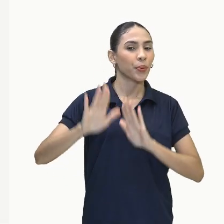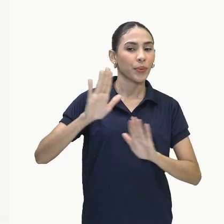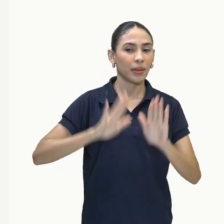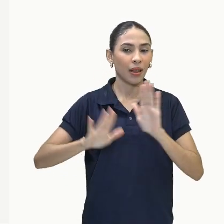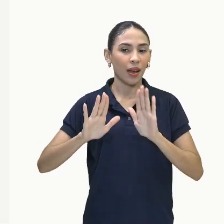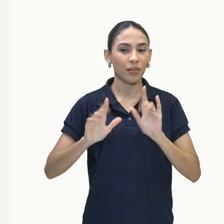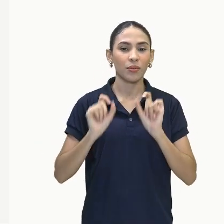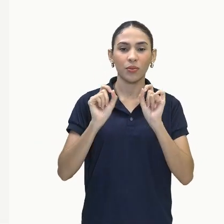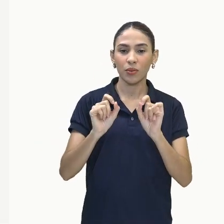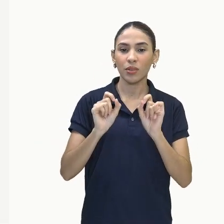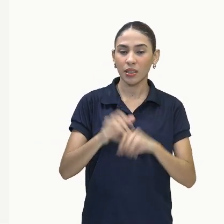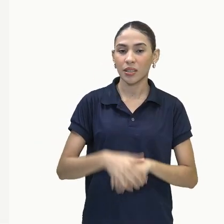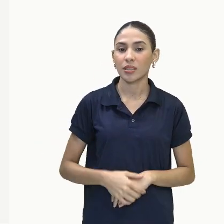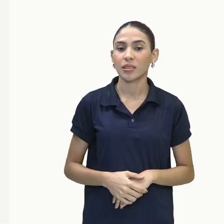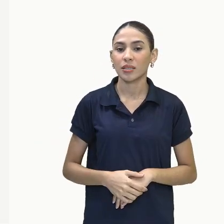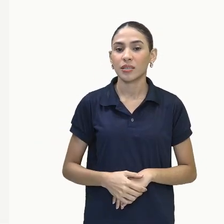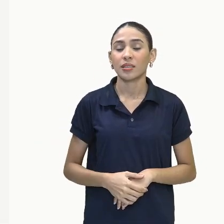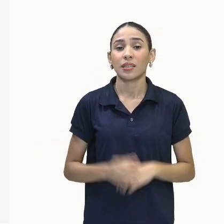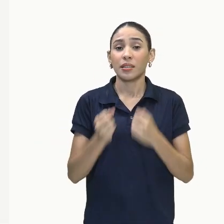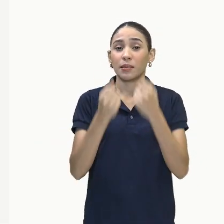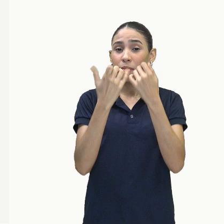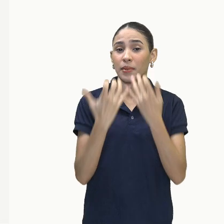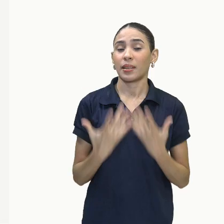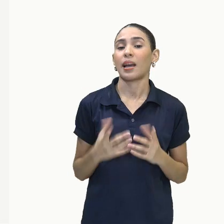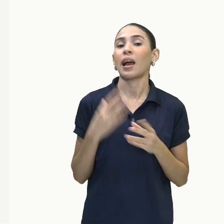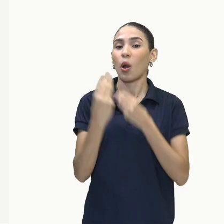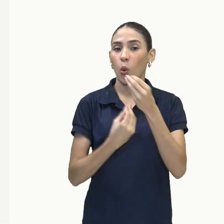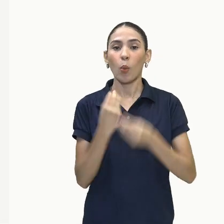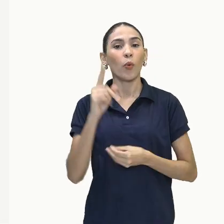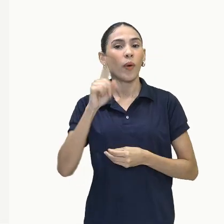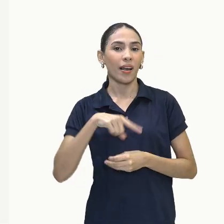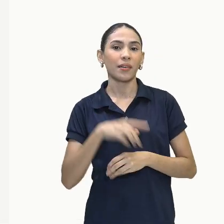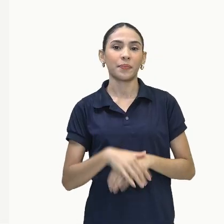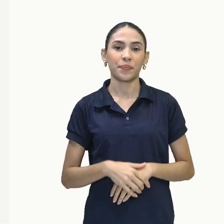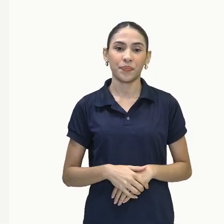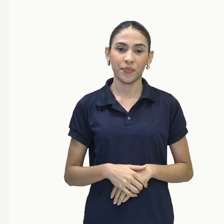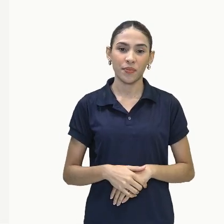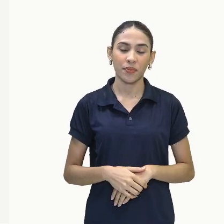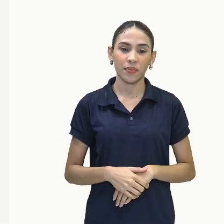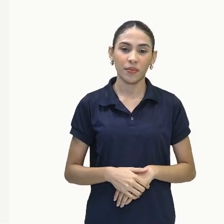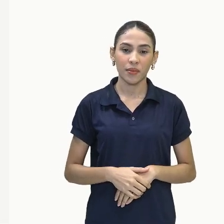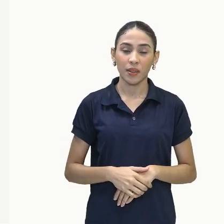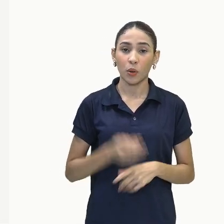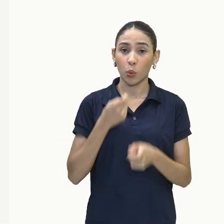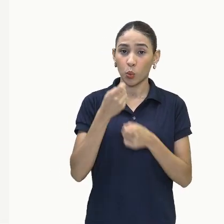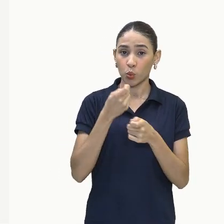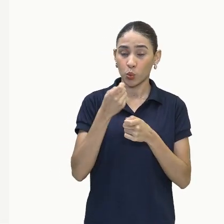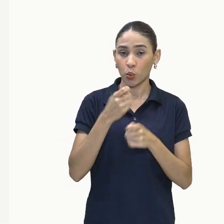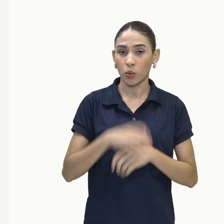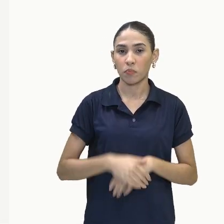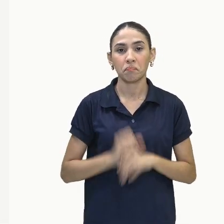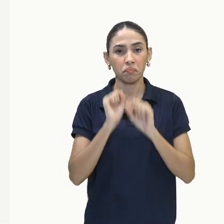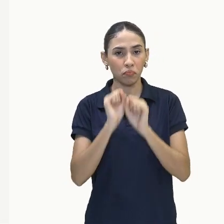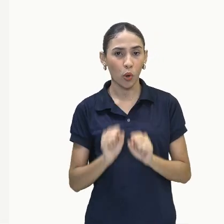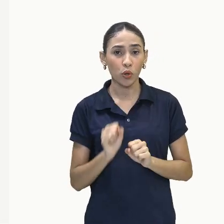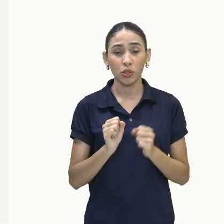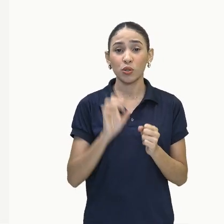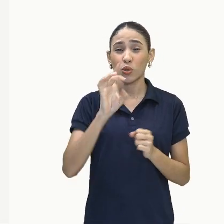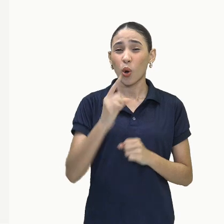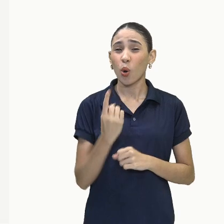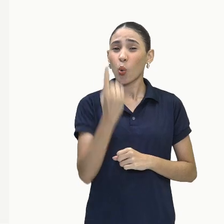problema tem um cuidado de deixar claro como será esse jogo. O jogo, elas vão poder usar apenas uma das